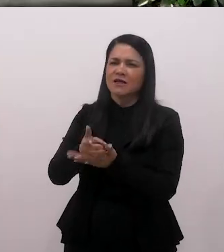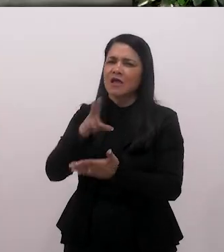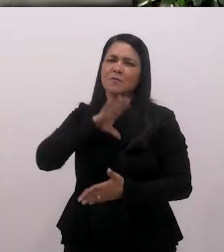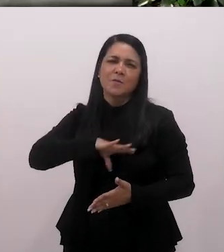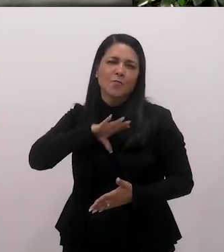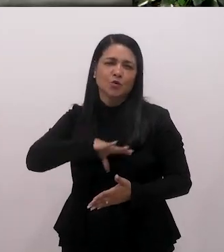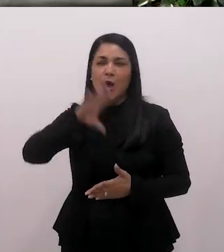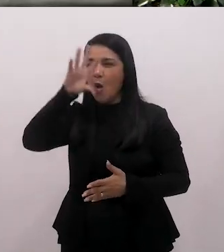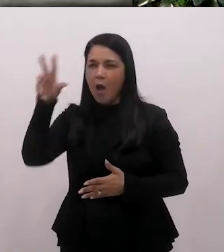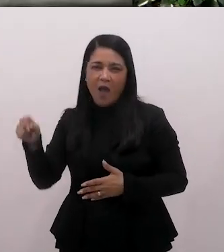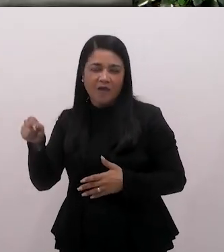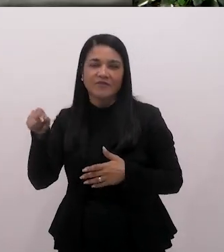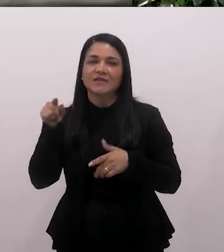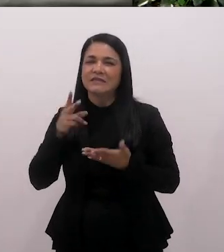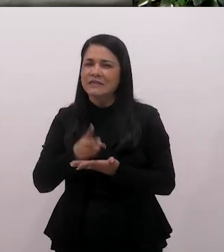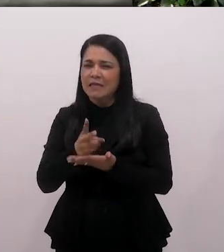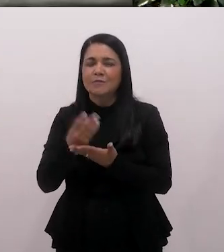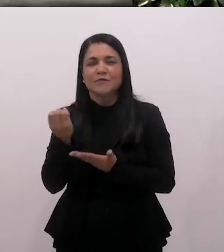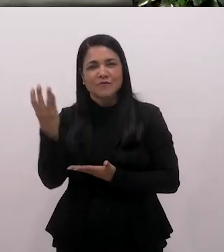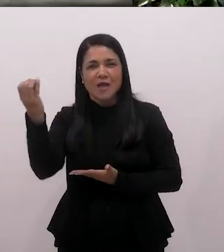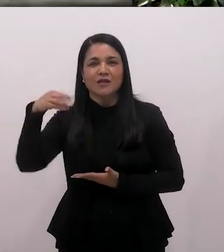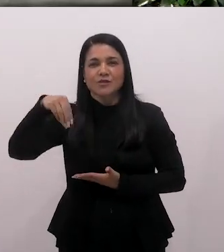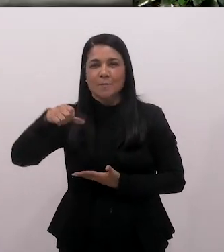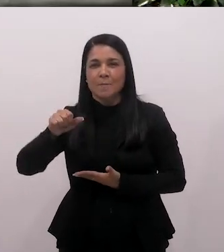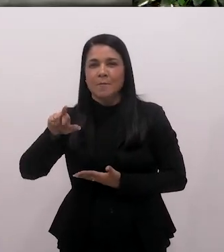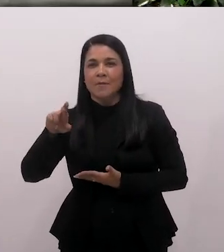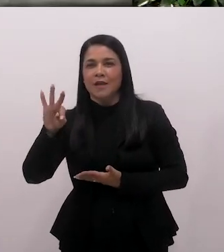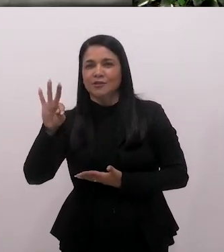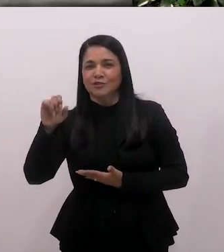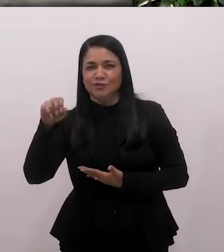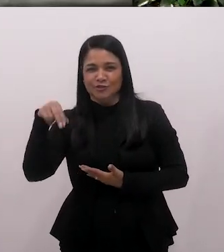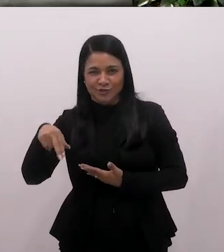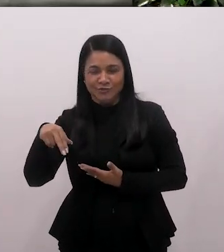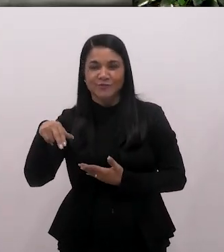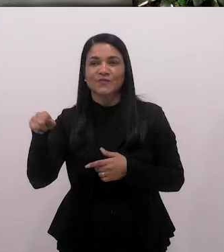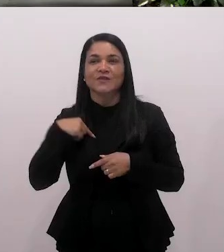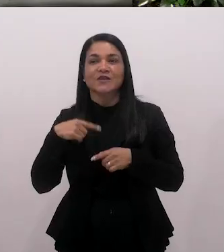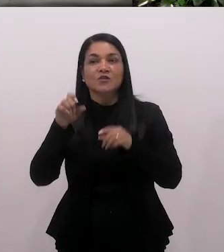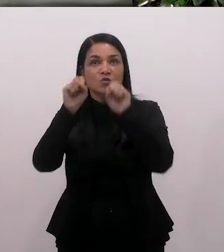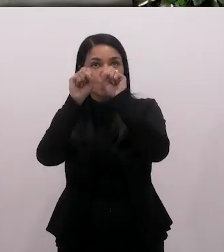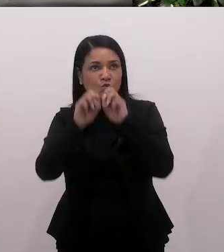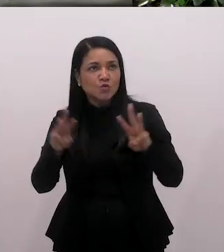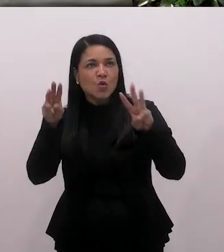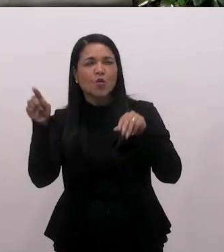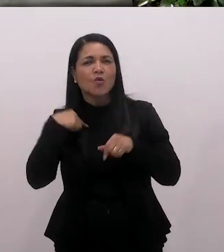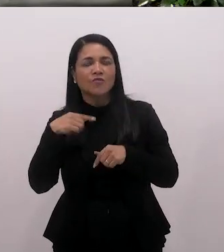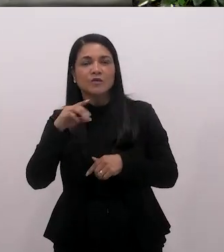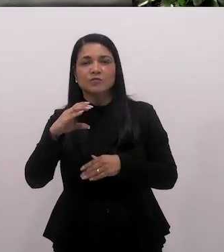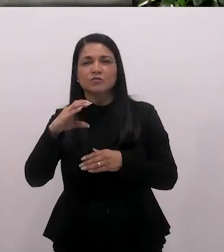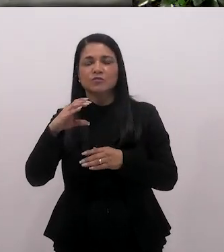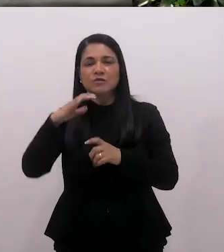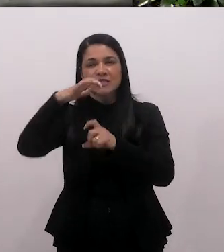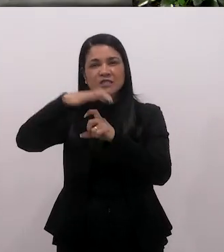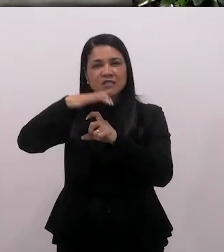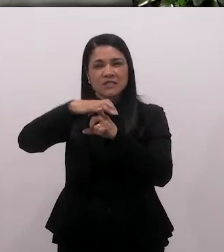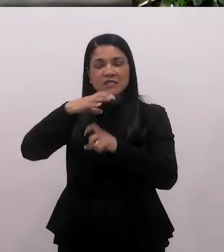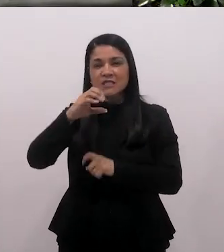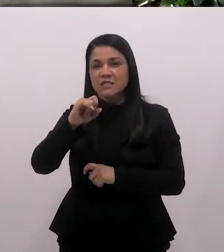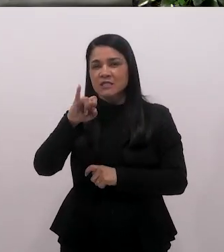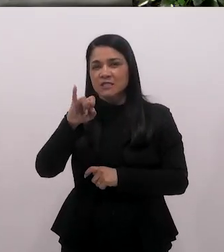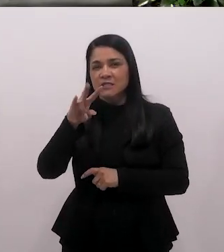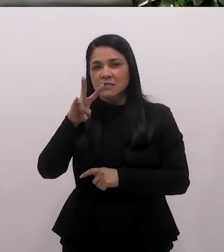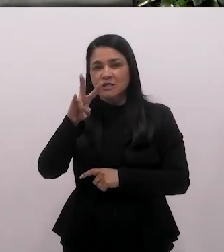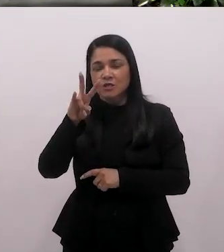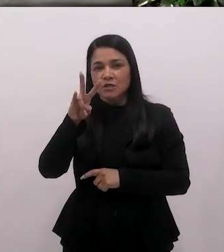Portugal até toda uma hora. música linda Ele está toda hora por lá. Sim, Martinho ele é agora figura fácil. incorporou até no show que eu vi no Circo Voador uma